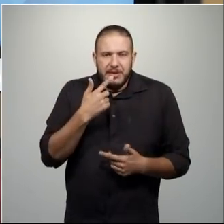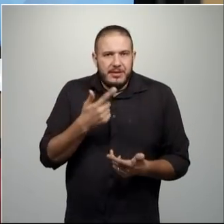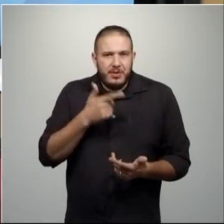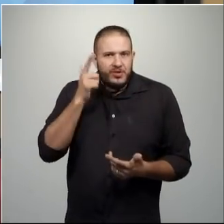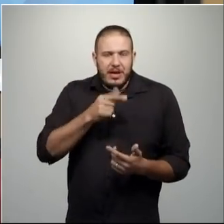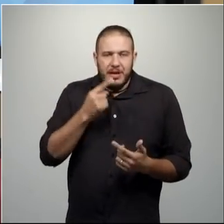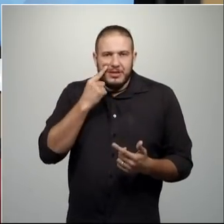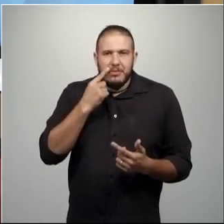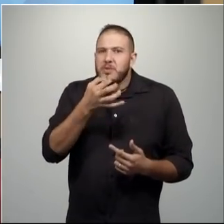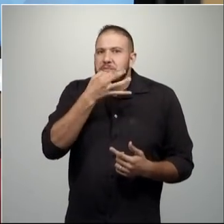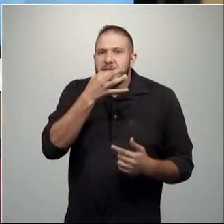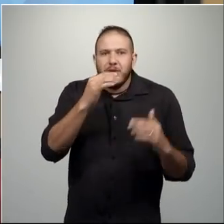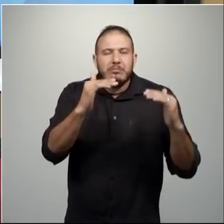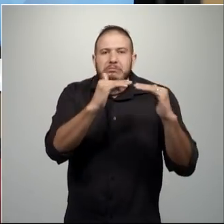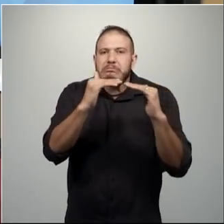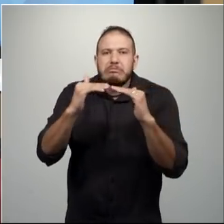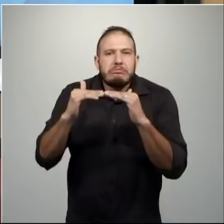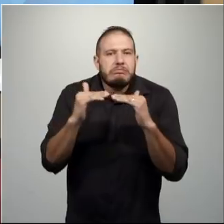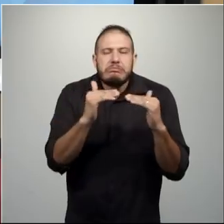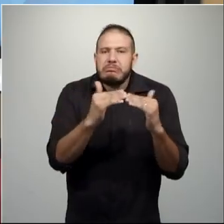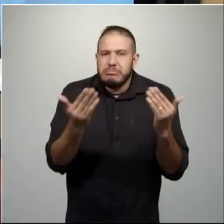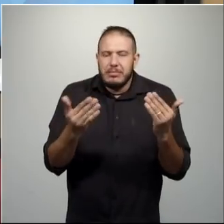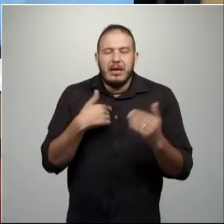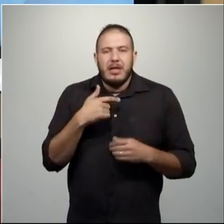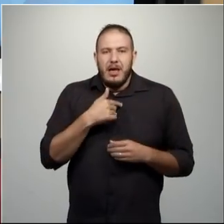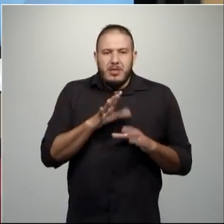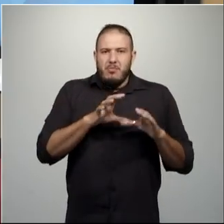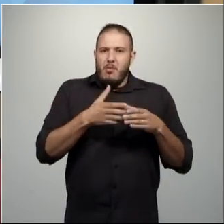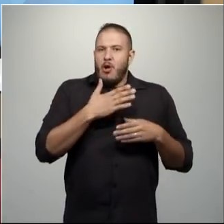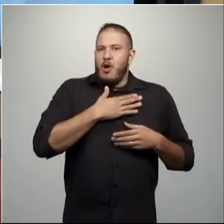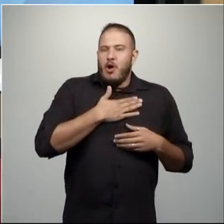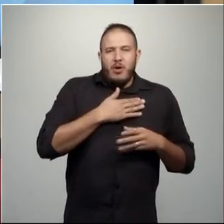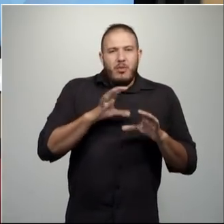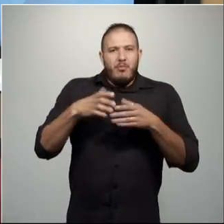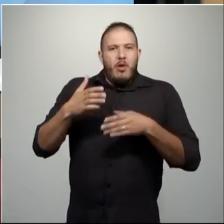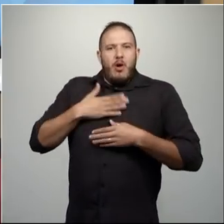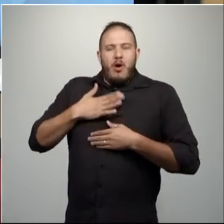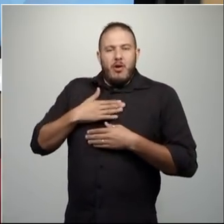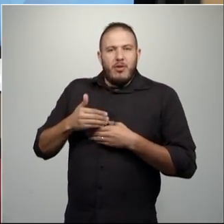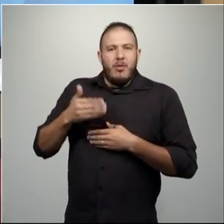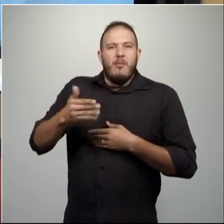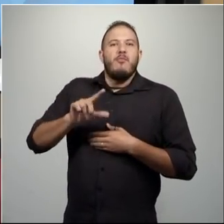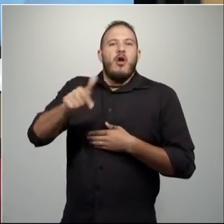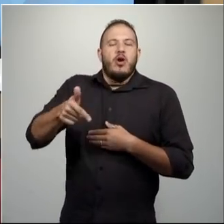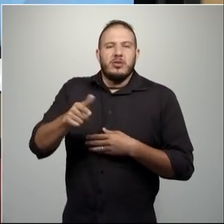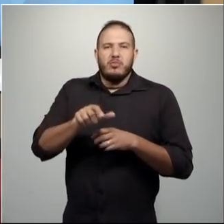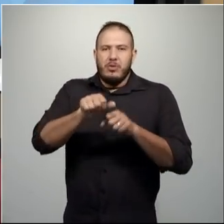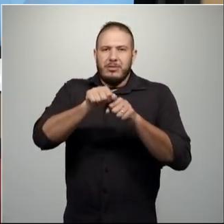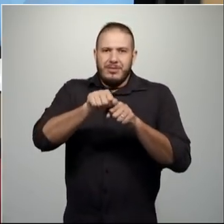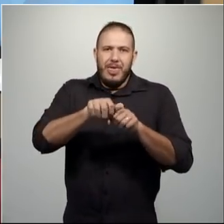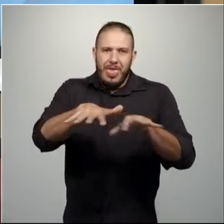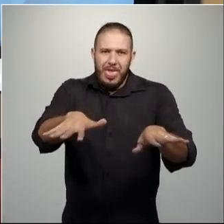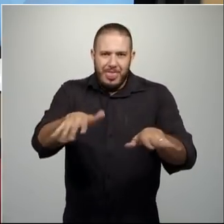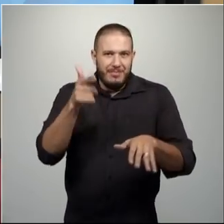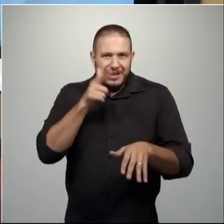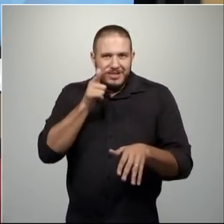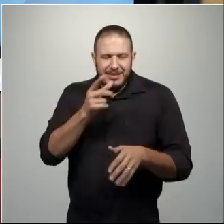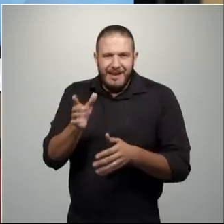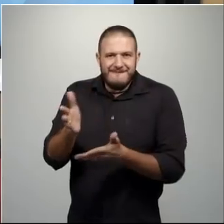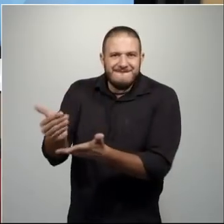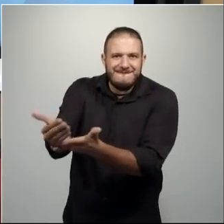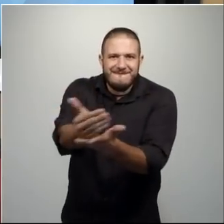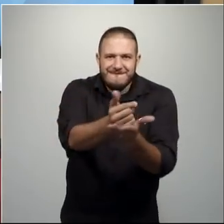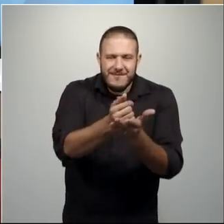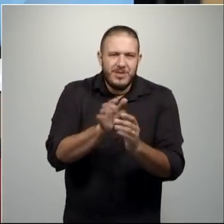num consenso cada um vota no seu próprio bloco como sendo o próximo dentro da rede para ganhar os bitcoins correspondentes